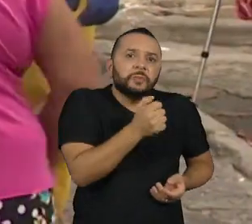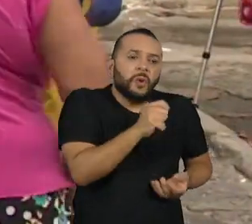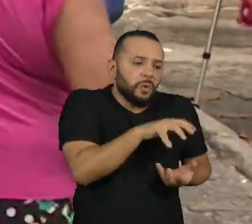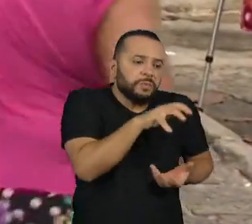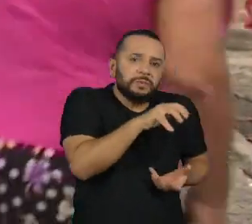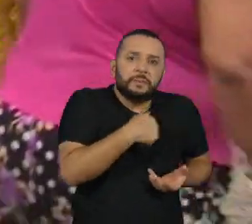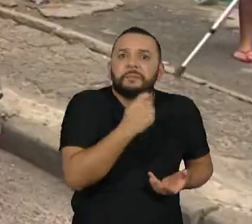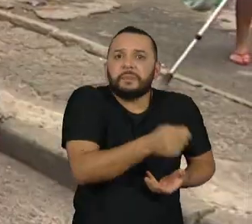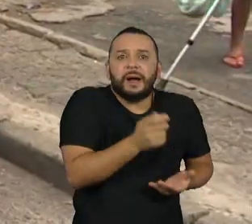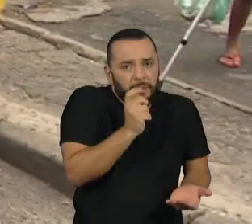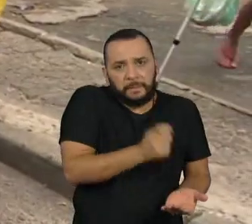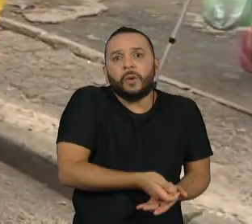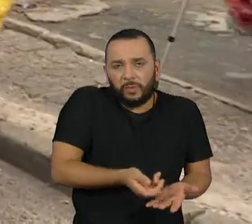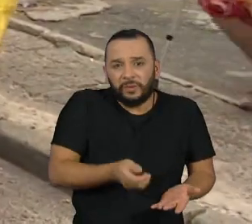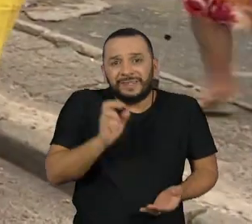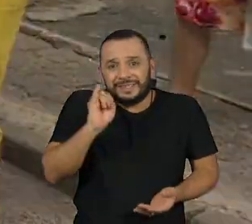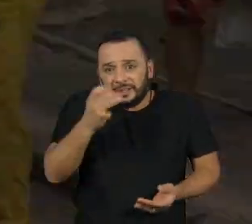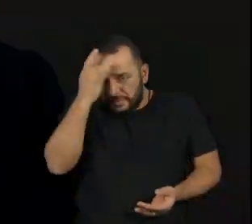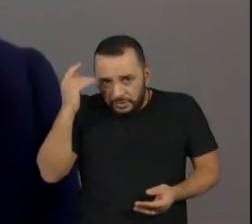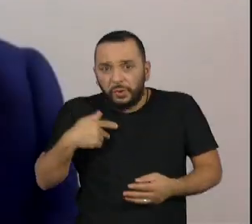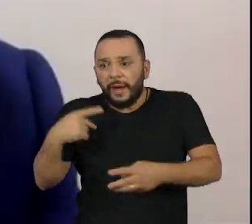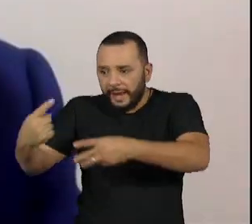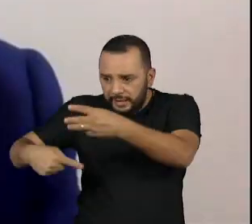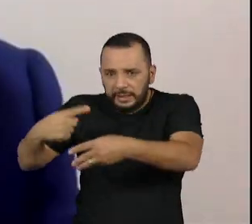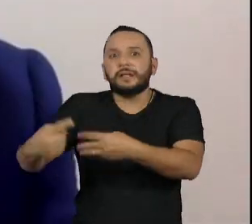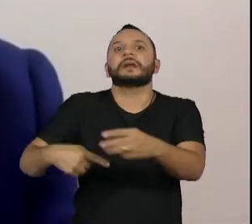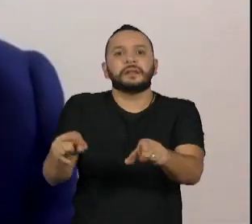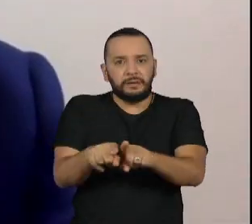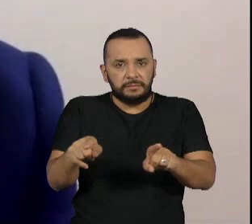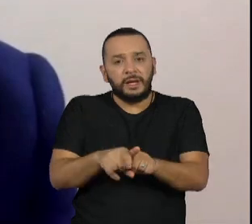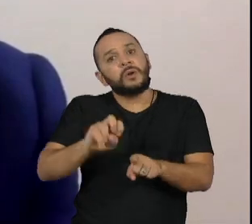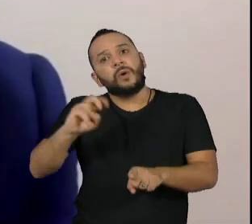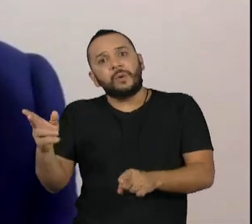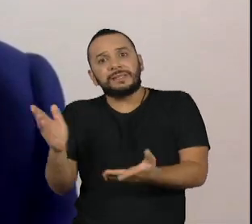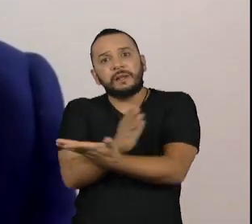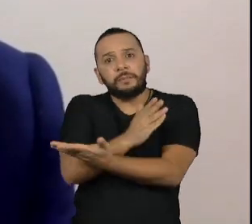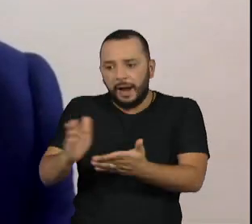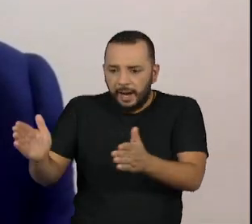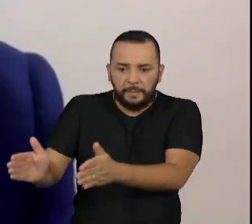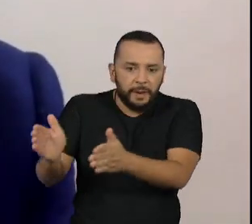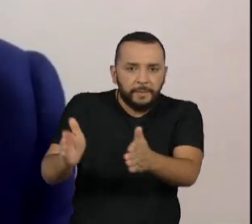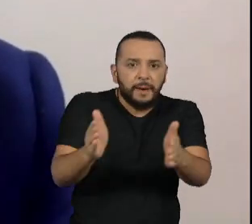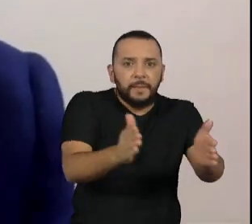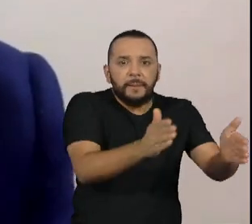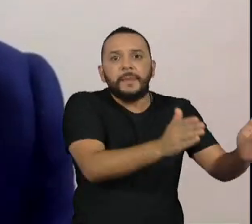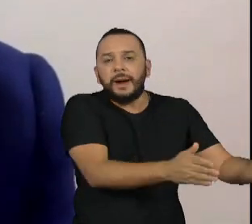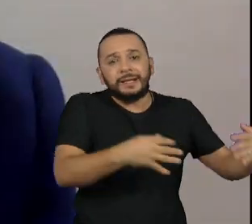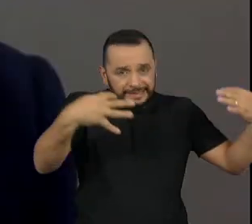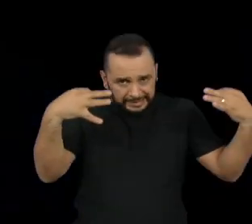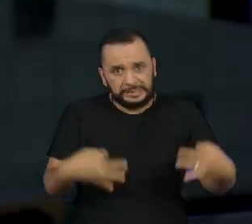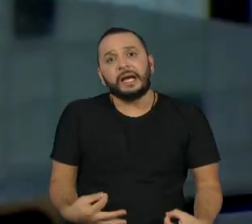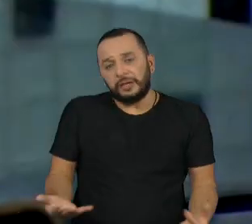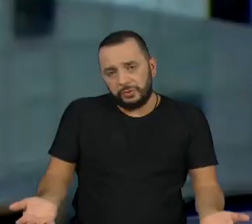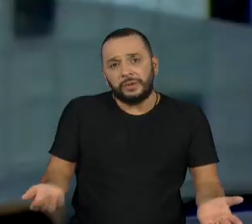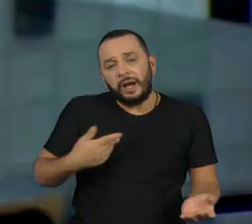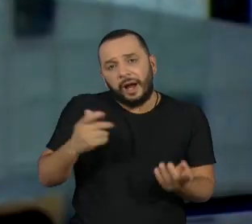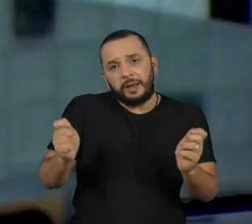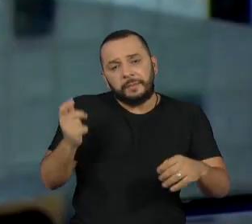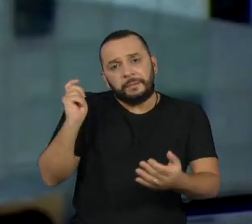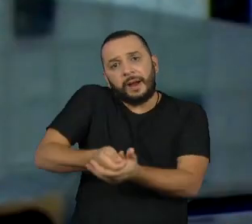de casa vai pagando cada vez menos, podendo até ter uma isenção neste pagamento.